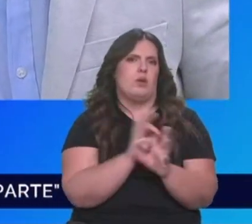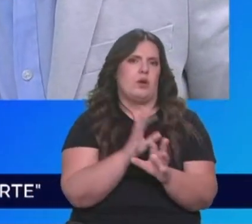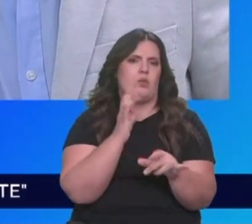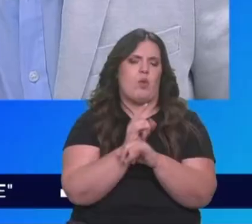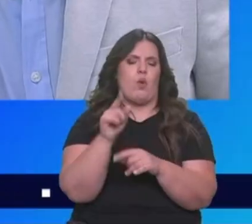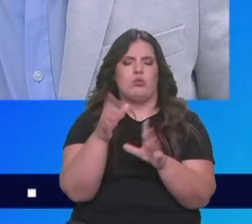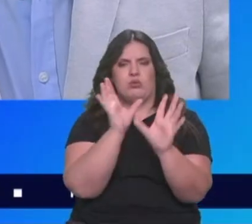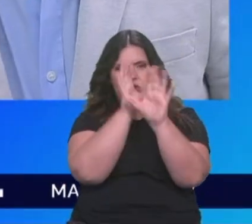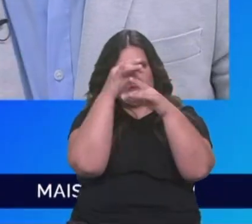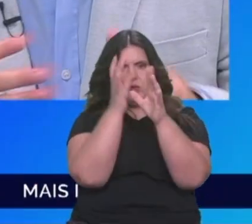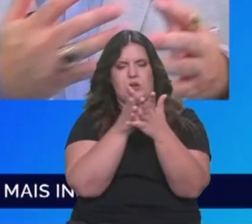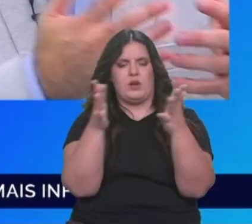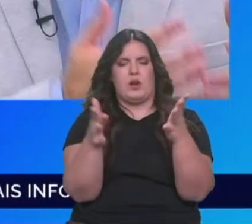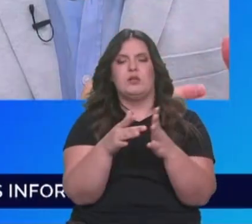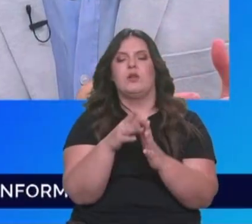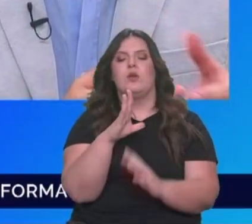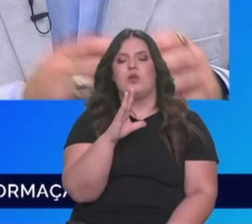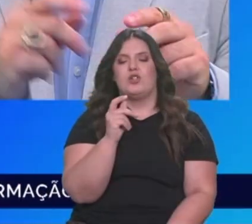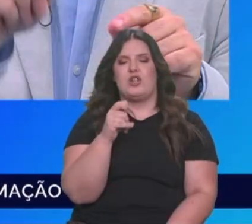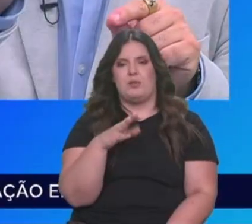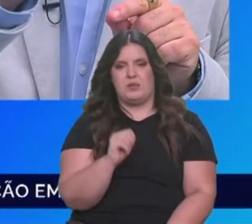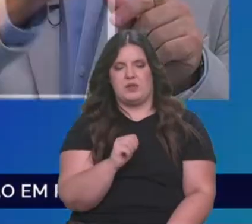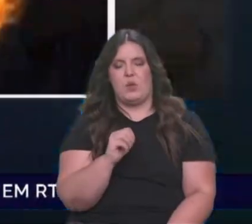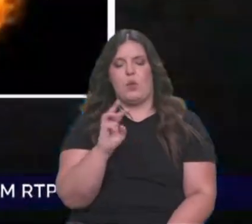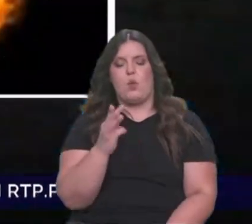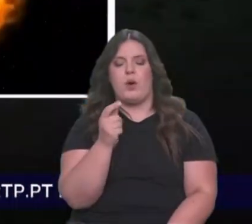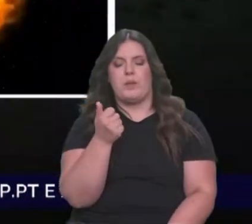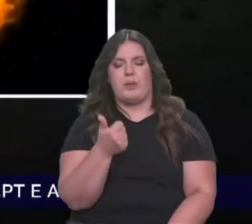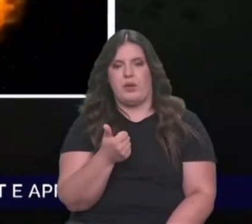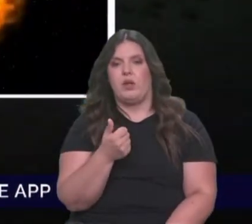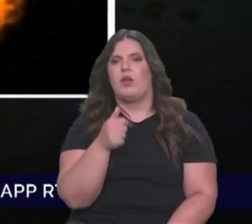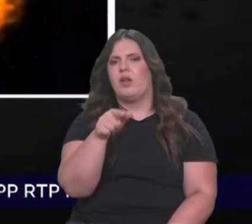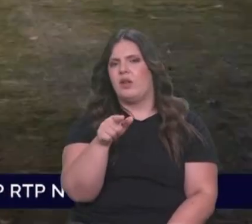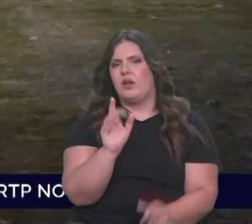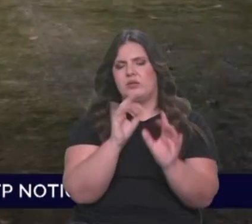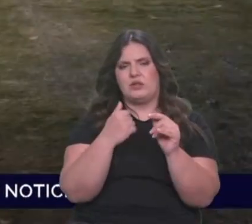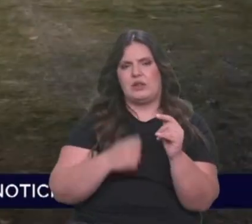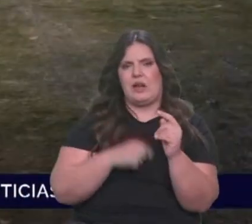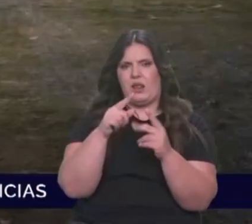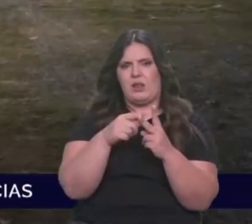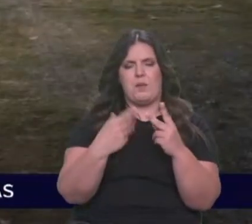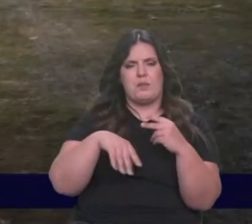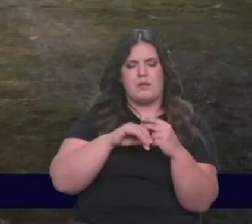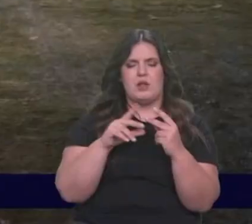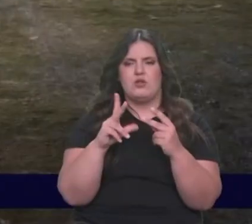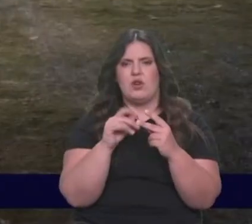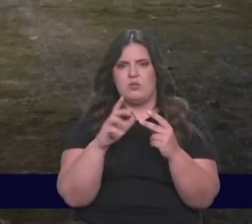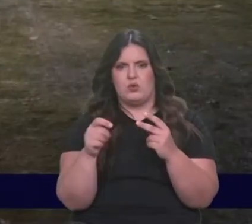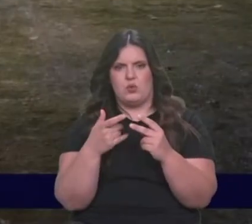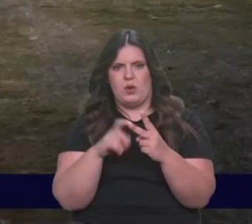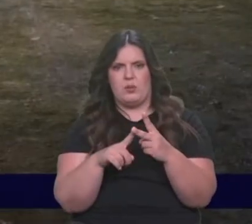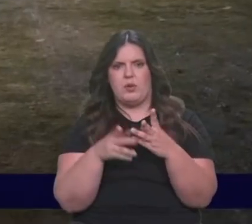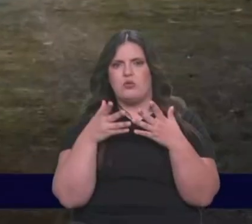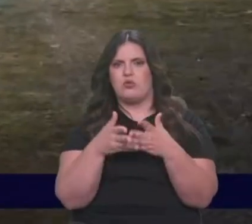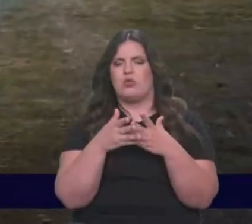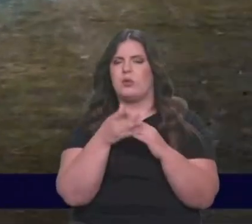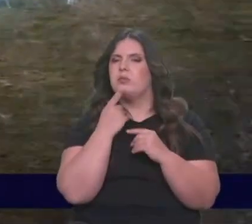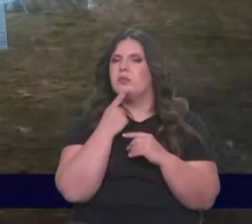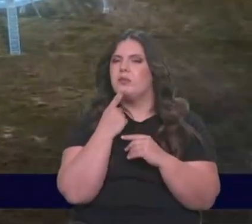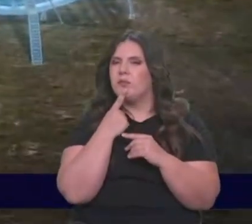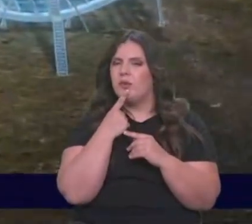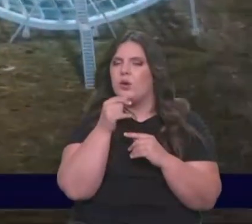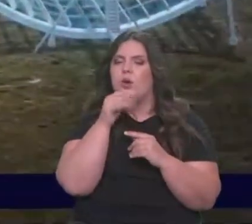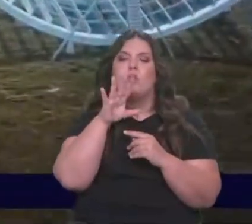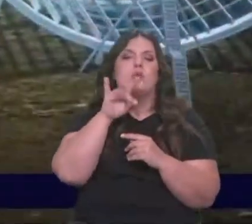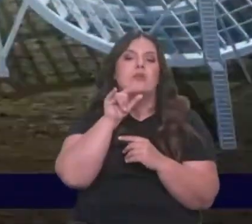grande telescópio, neste caso espacial, o James Webb. E, portanto, este radiotelescópio canadiano que estamos a ver, mais o James Webb, ajudaram a identificar, então,